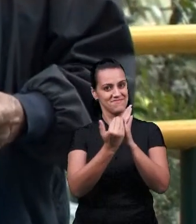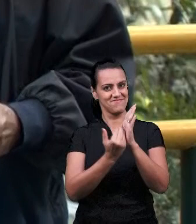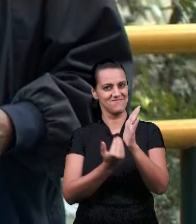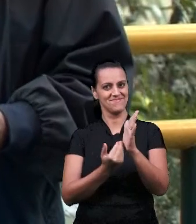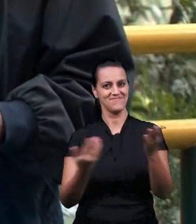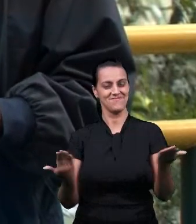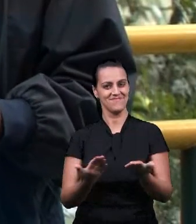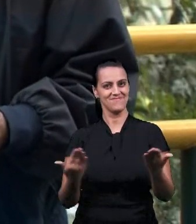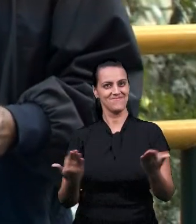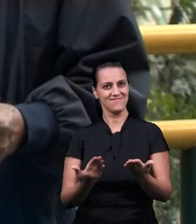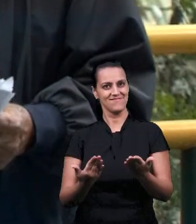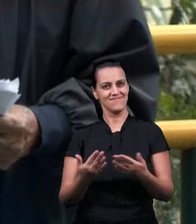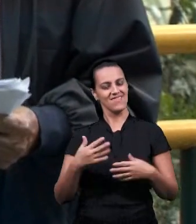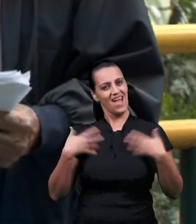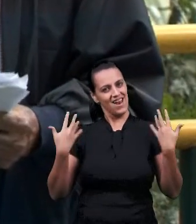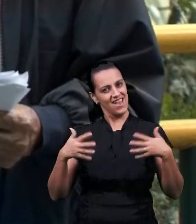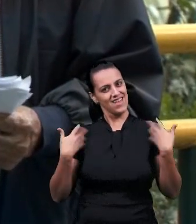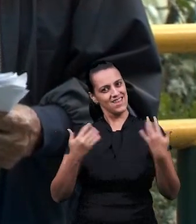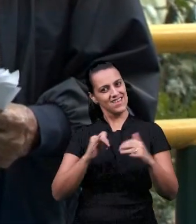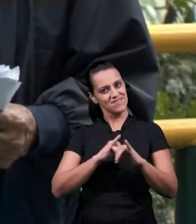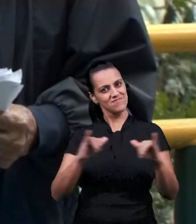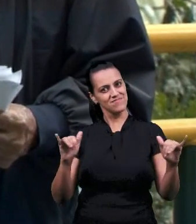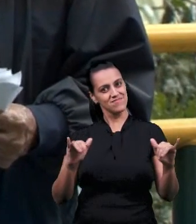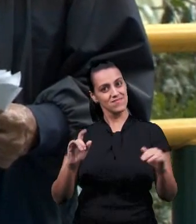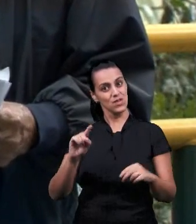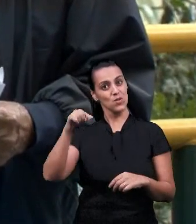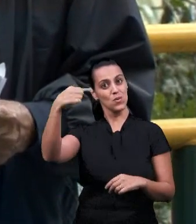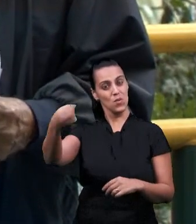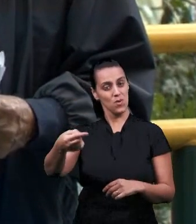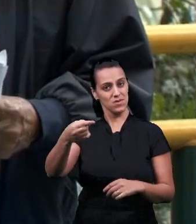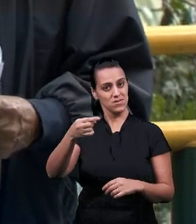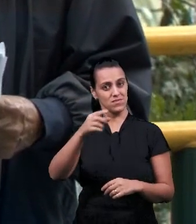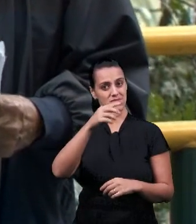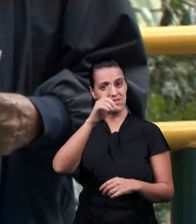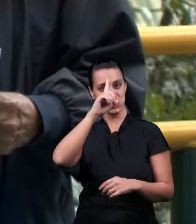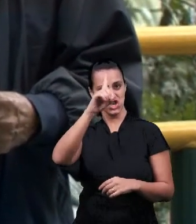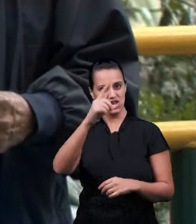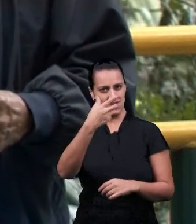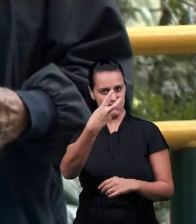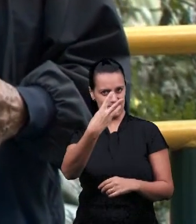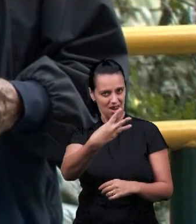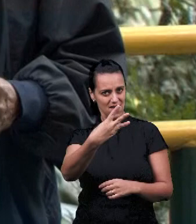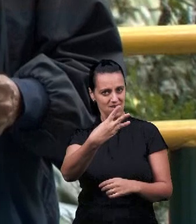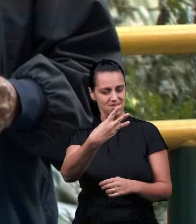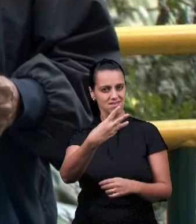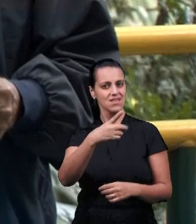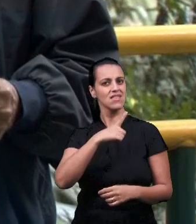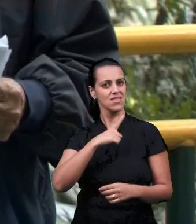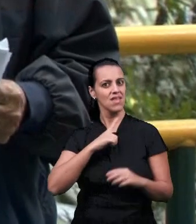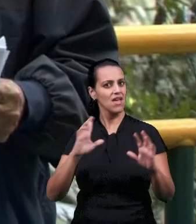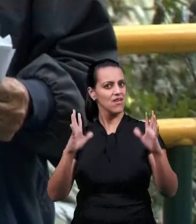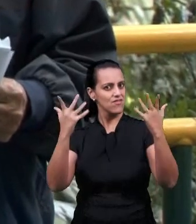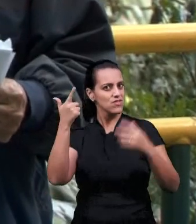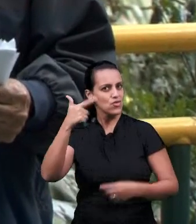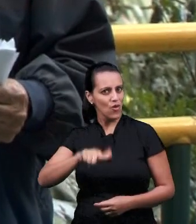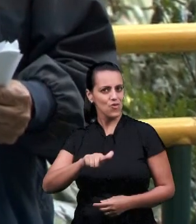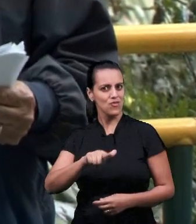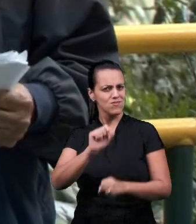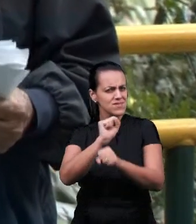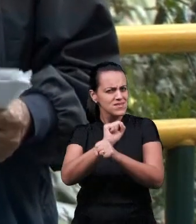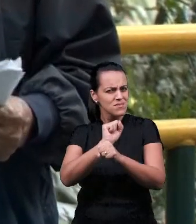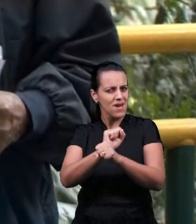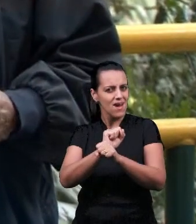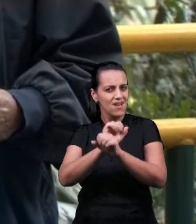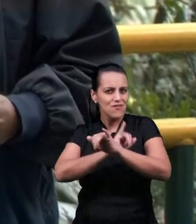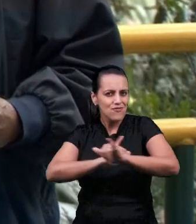audiência. Como o pastor Gedeutir disse, no próximo final de semana, dia 3, deveremos ter um outro evento. Fique esperando, nós vamos